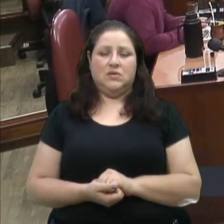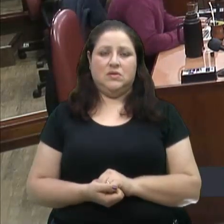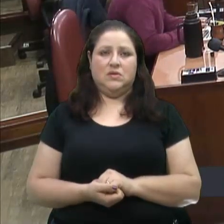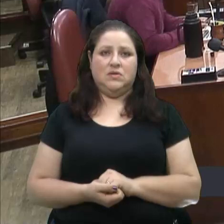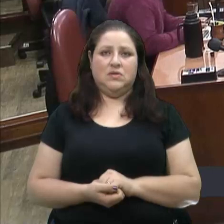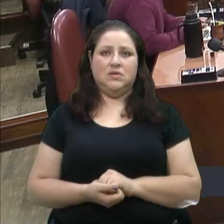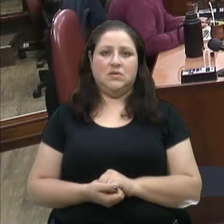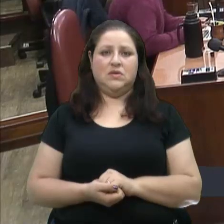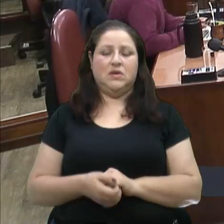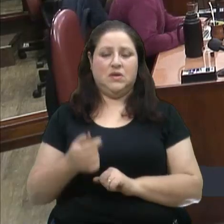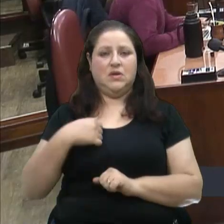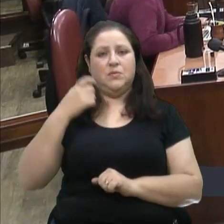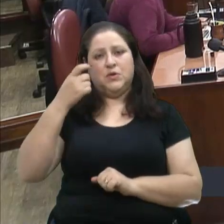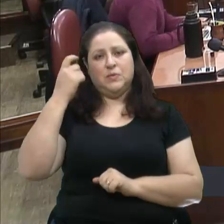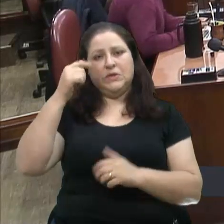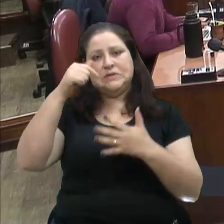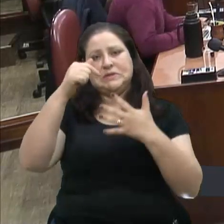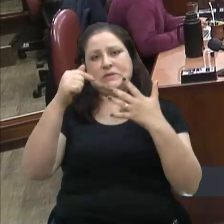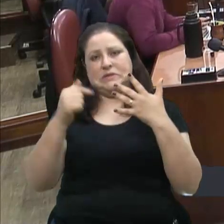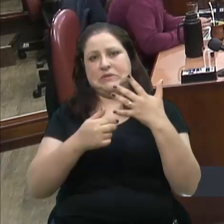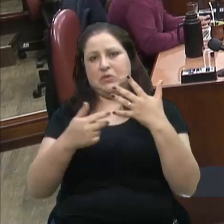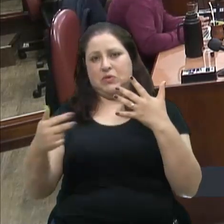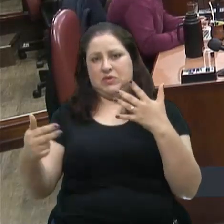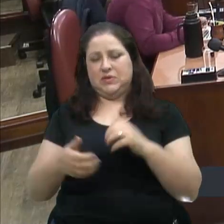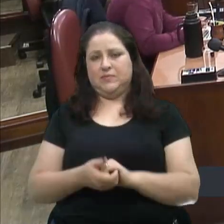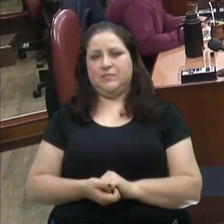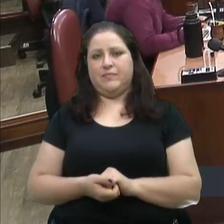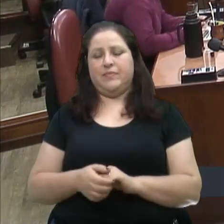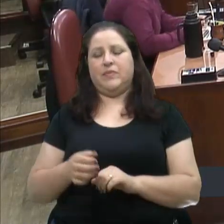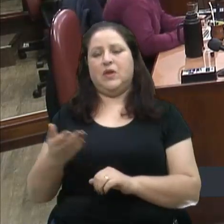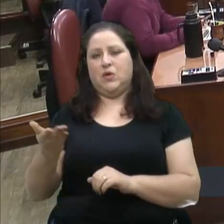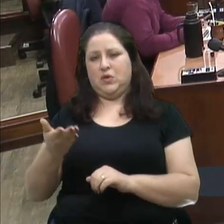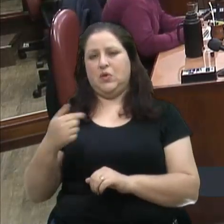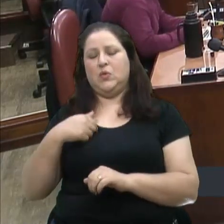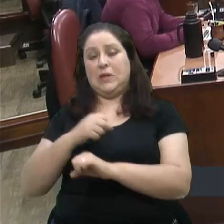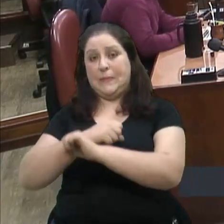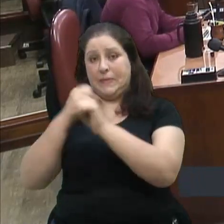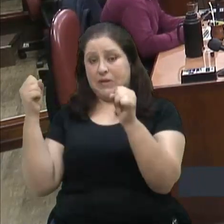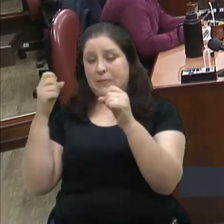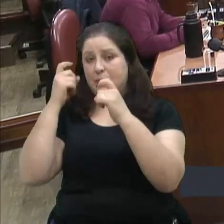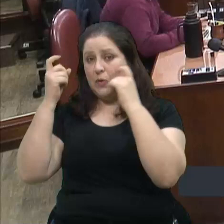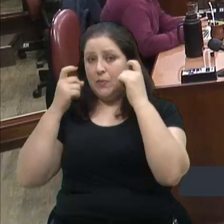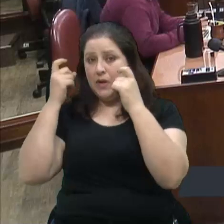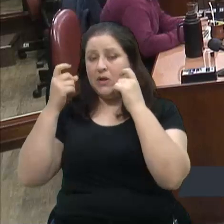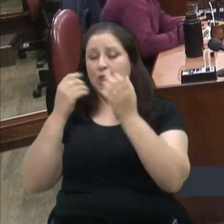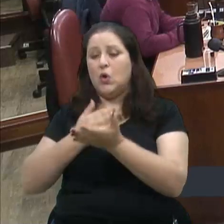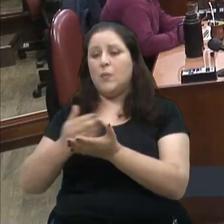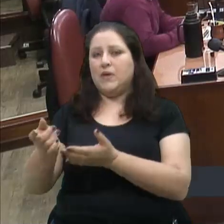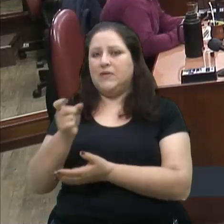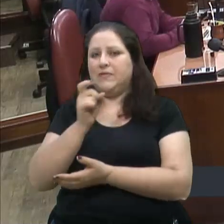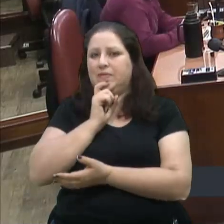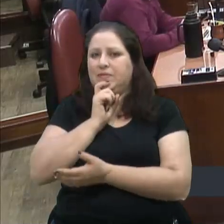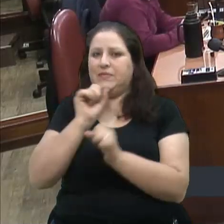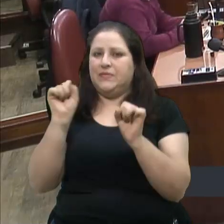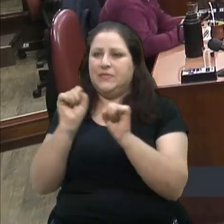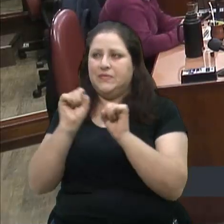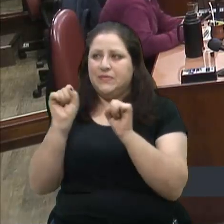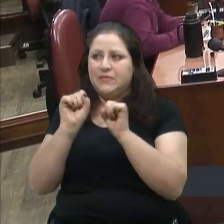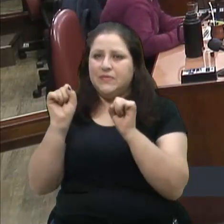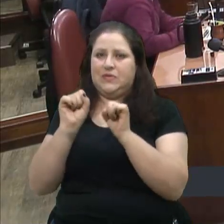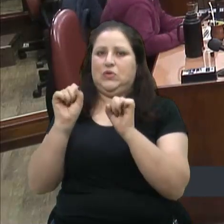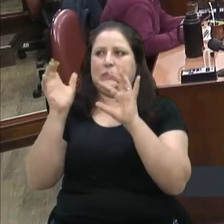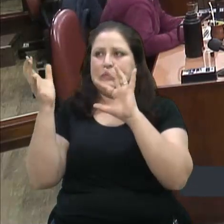tô preocupado com diversas coisas tava preocupado hoje pela manhã chegada do inverno me assustou a chegada do inverno